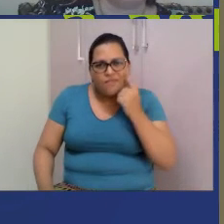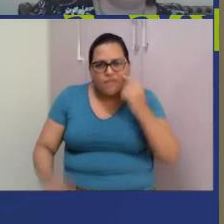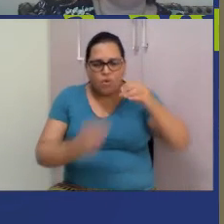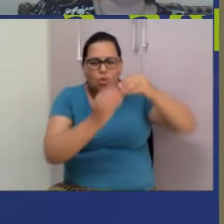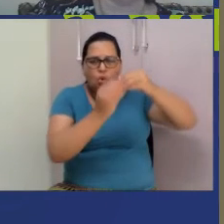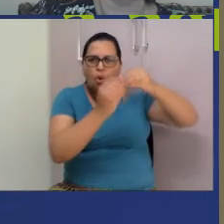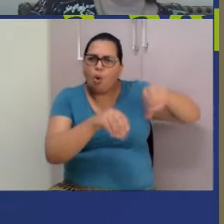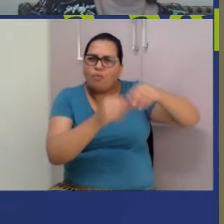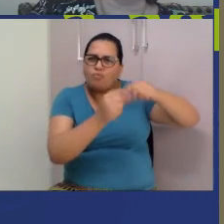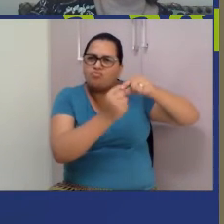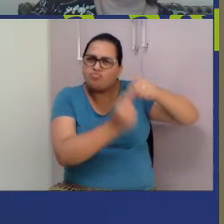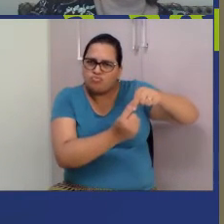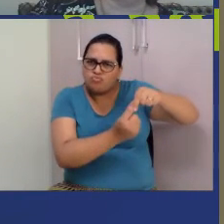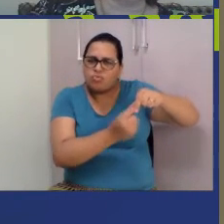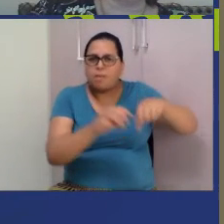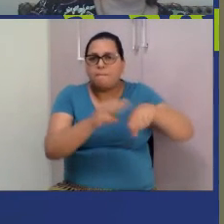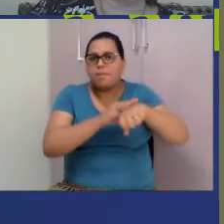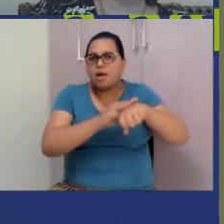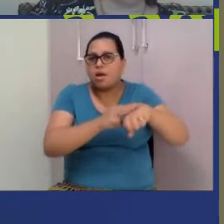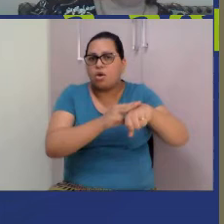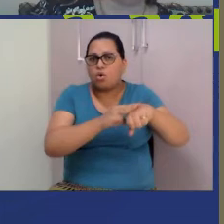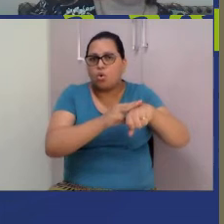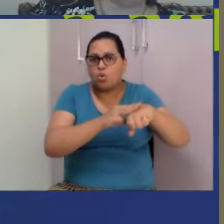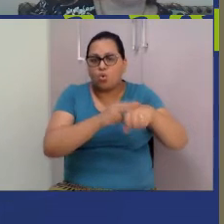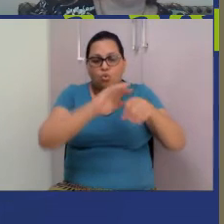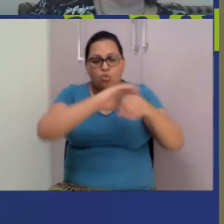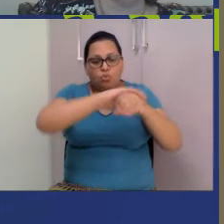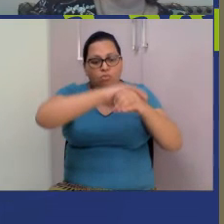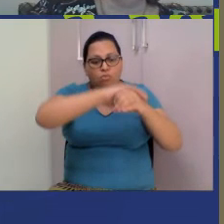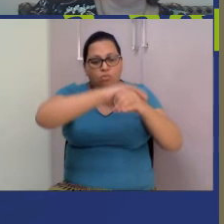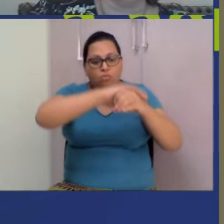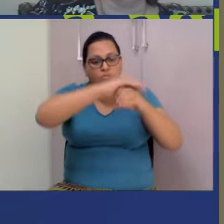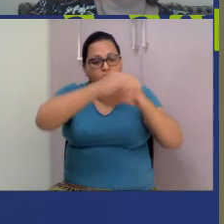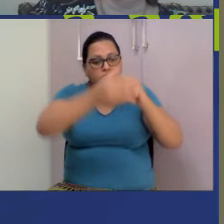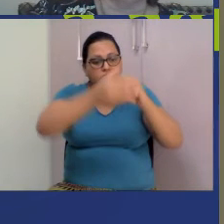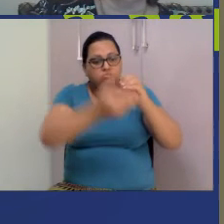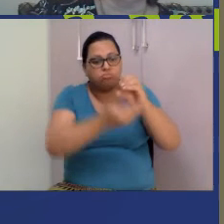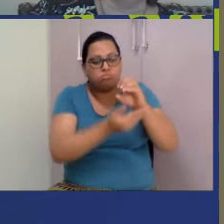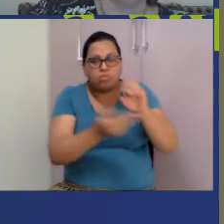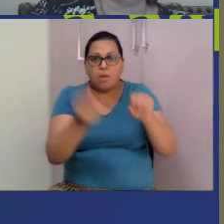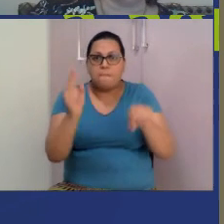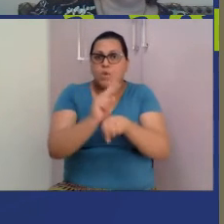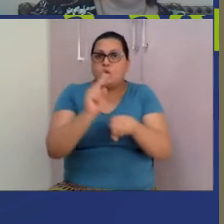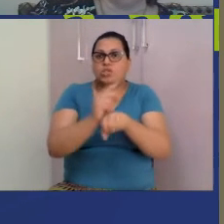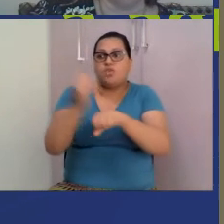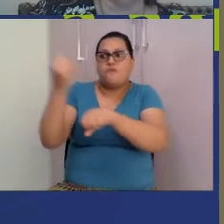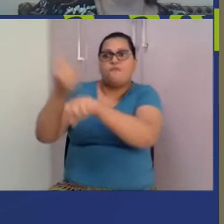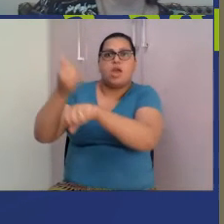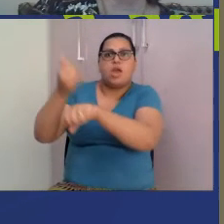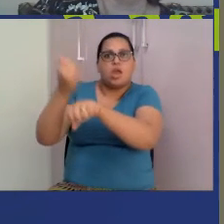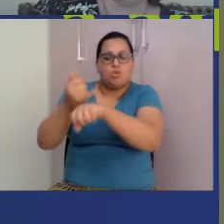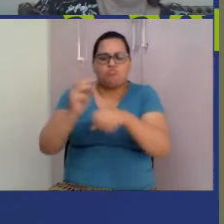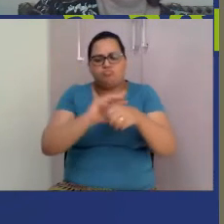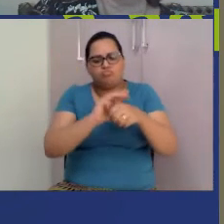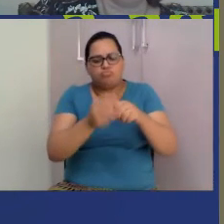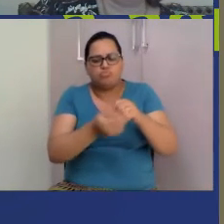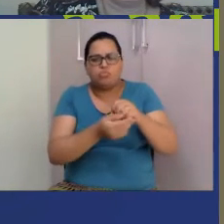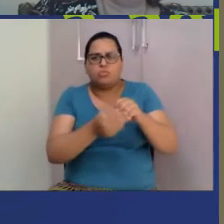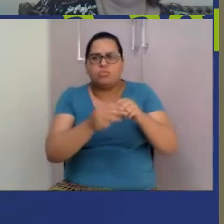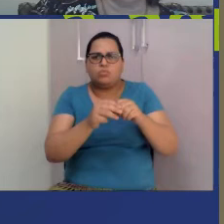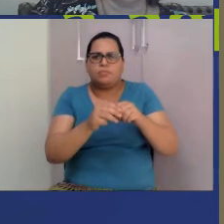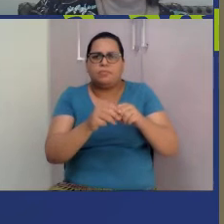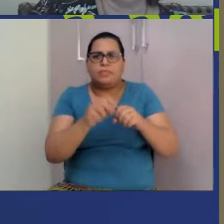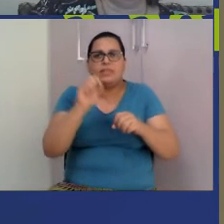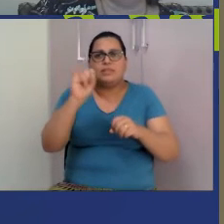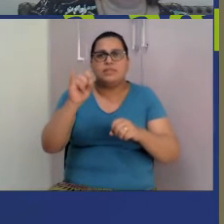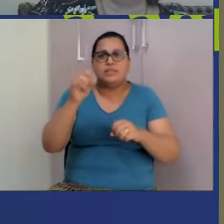proteção de ferro, que são, quando a espécie está ameaçada, ele produz os ovos desse tipo, e eu posso